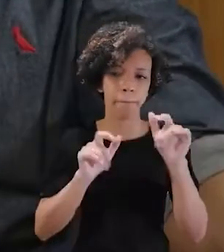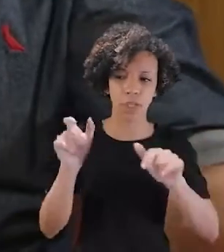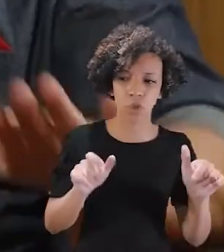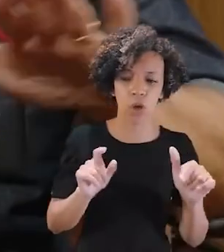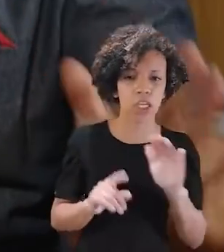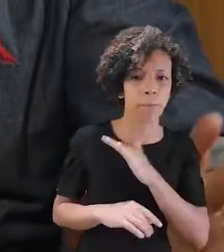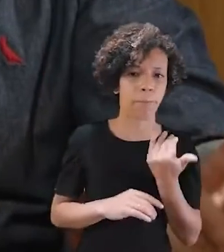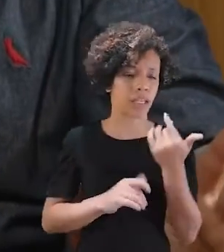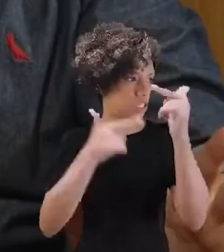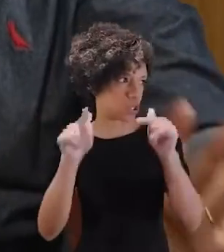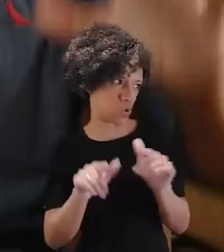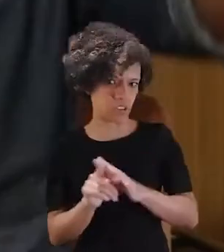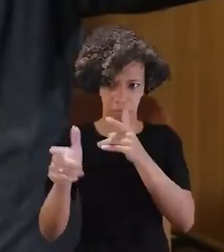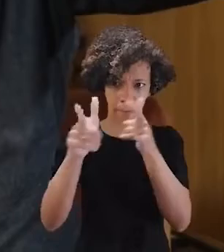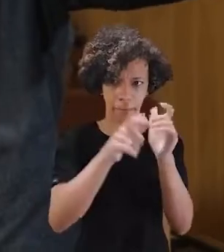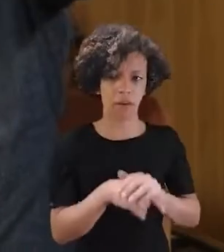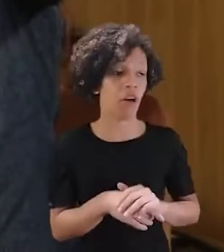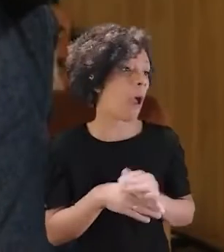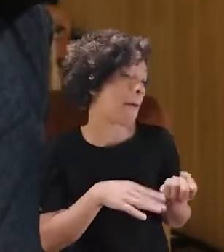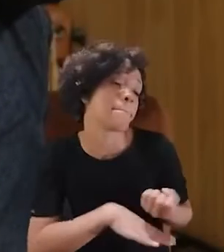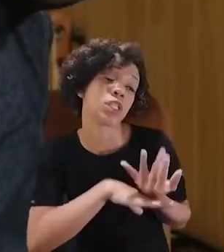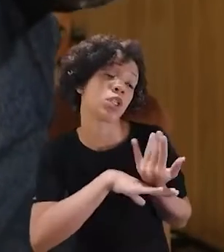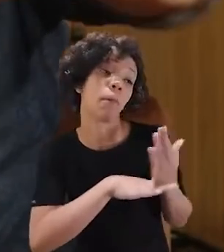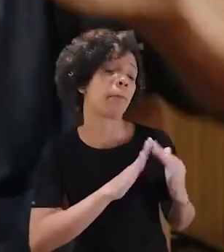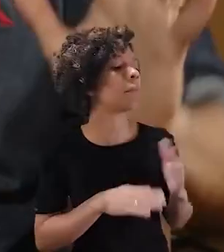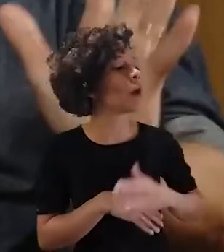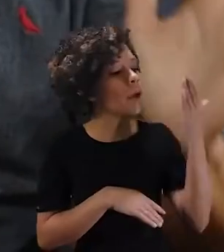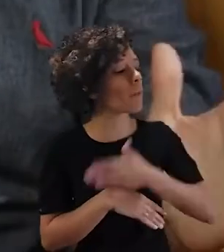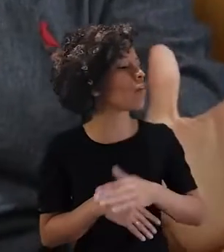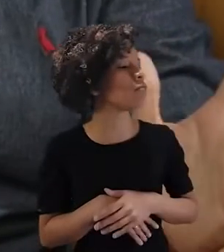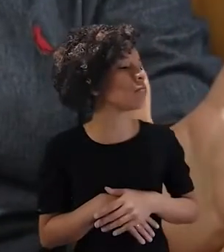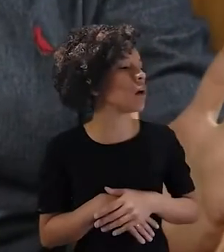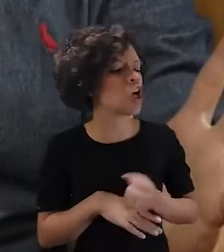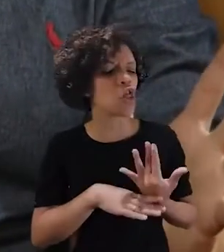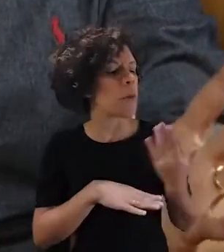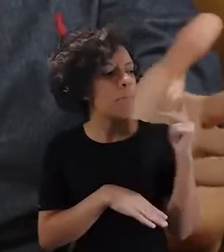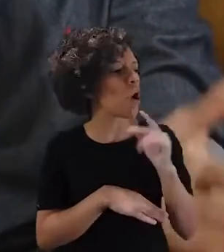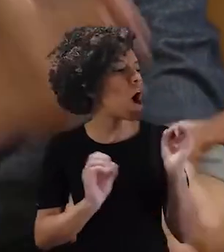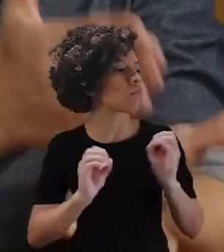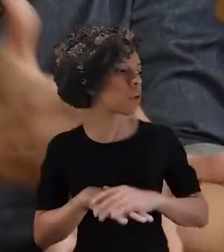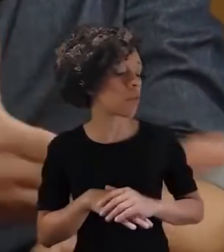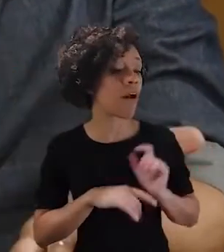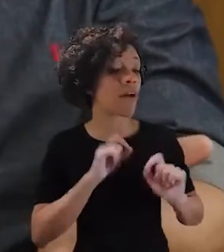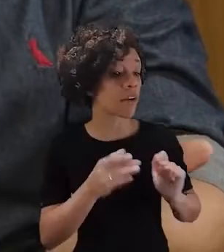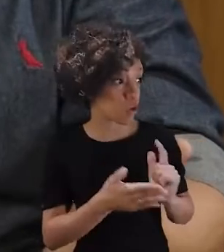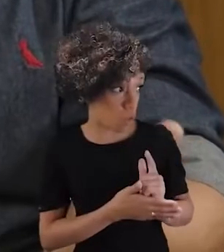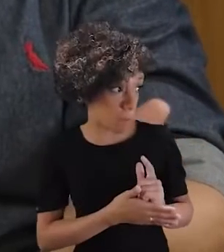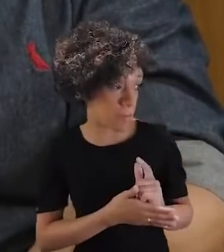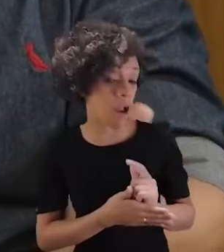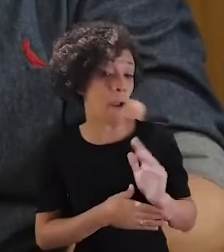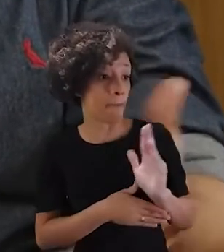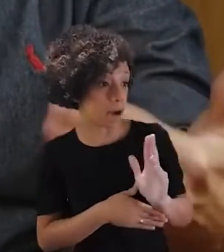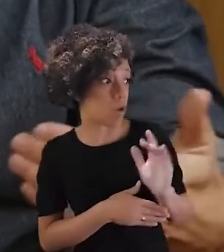fumou maconha uma filha da e. A mas eu pronto em casa me prova o cara fala que pode ficar não pode da nenhuma tá quem compra